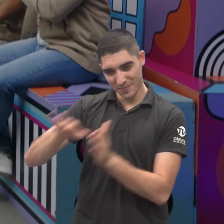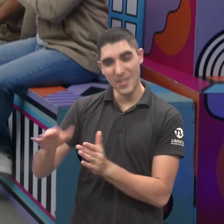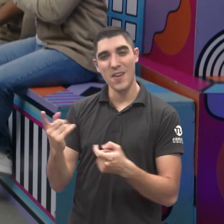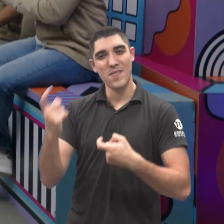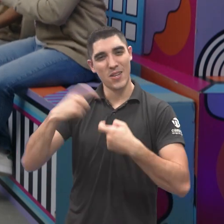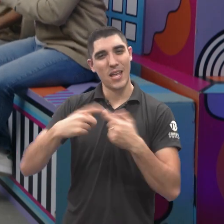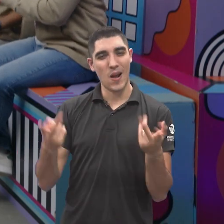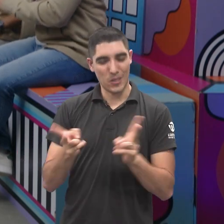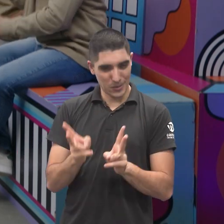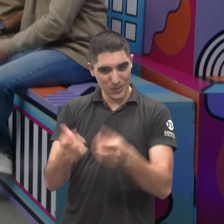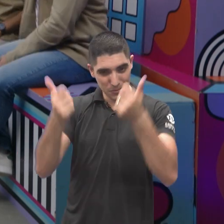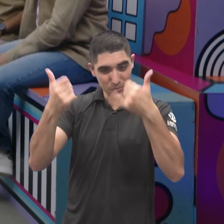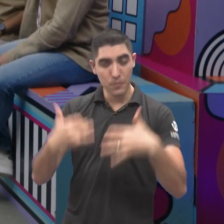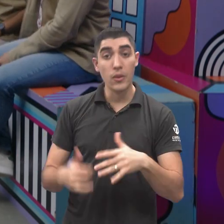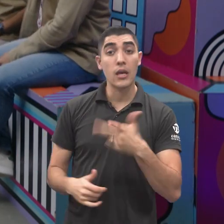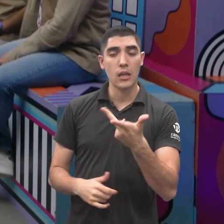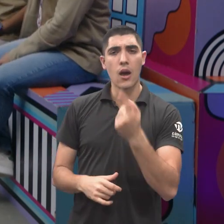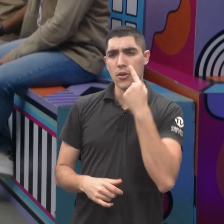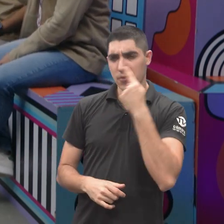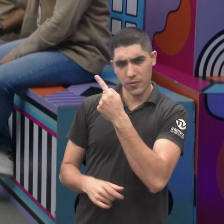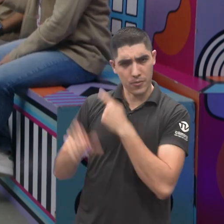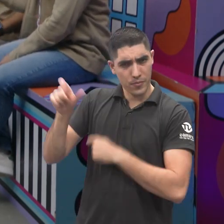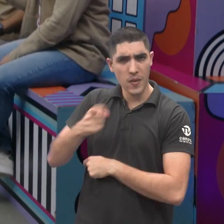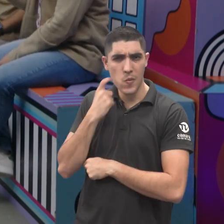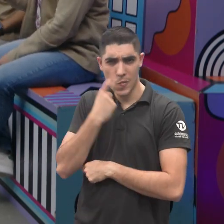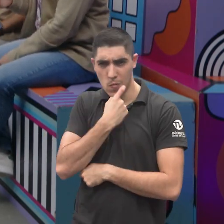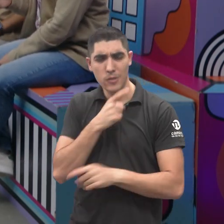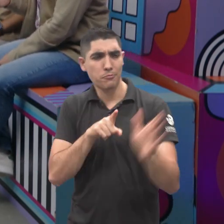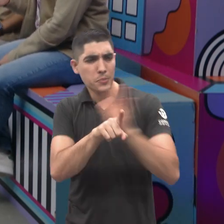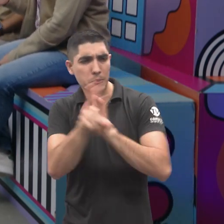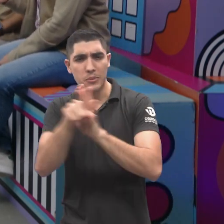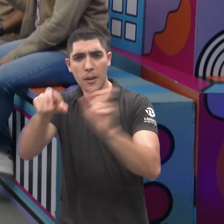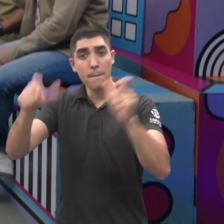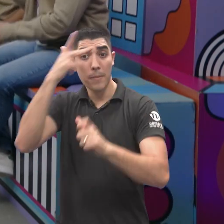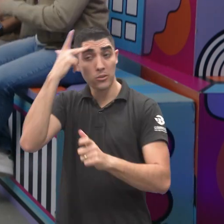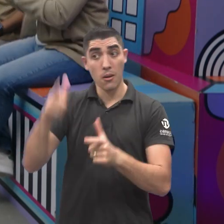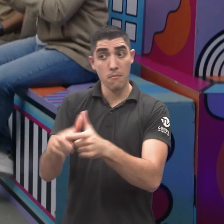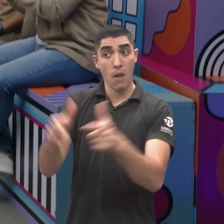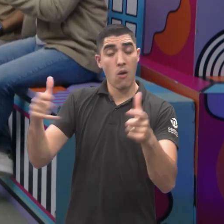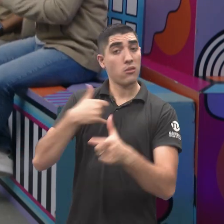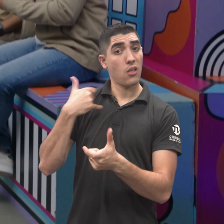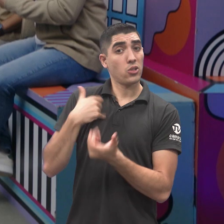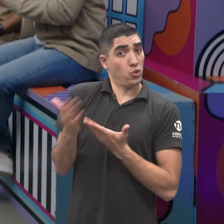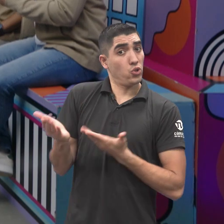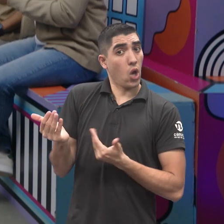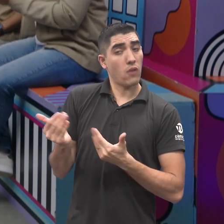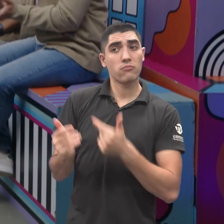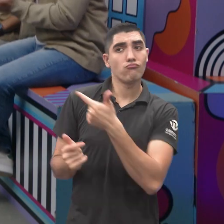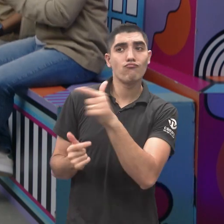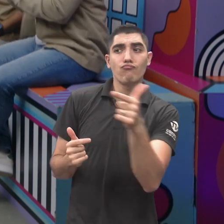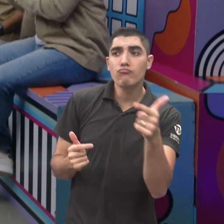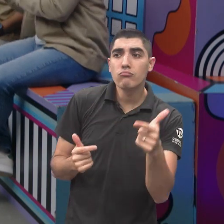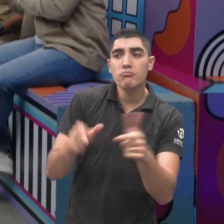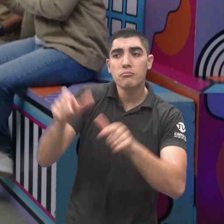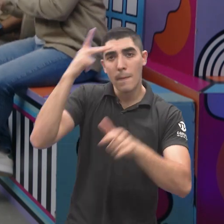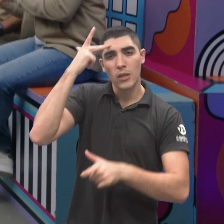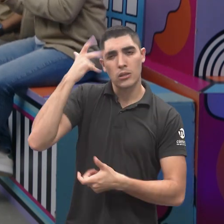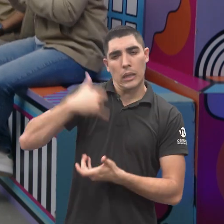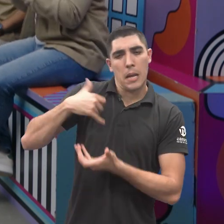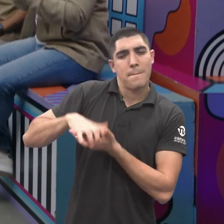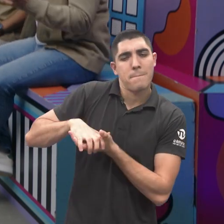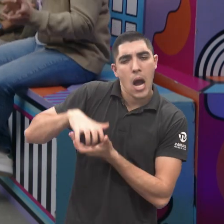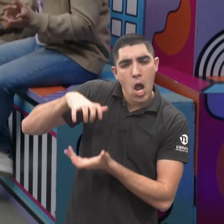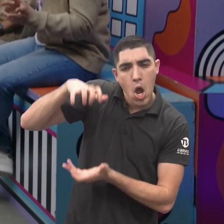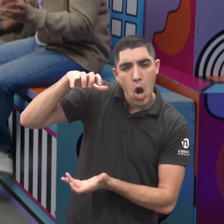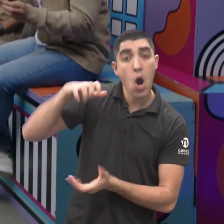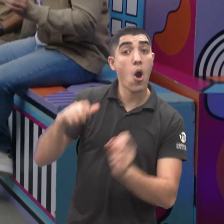um recorte, né? Porque Sim. a Luísa conversou com muita gente mais jovem. Ela não pegou ali na rua, não encontrou alguma pessoa mais velha ou de repente